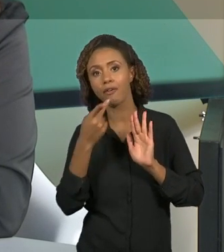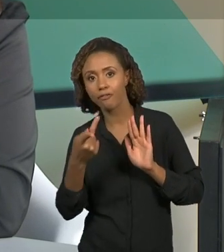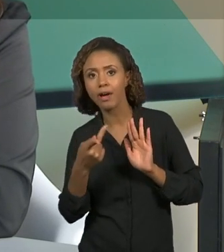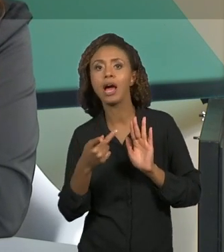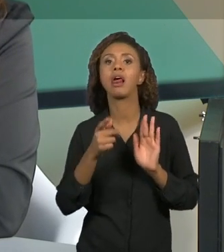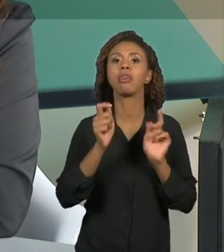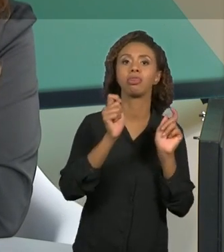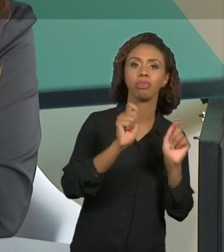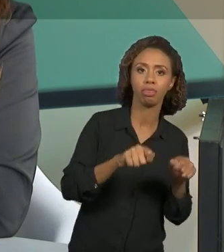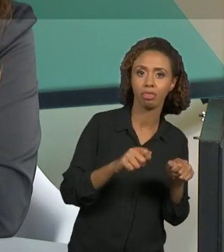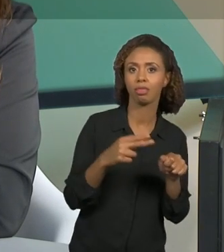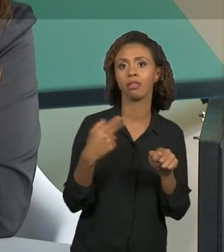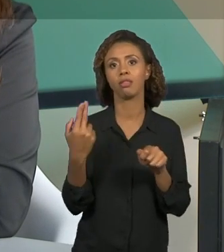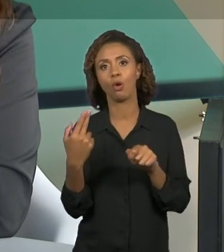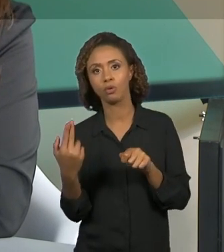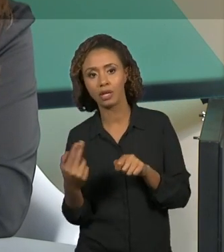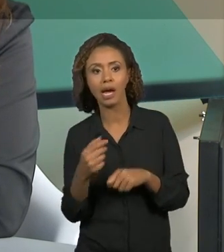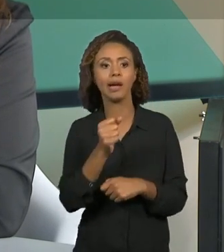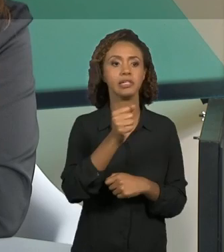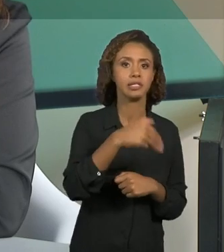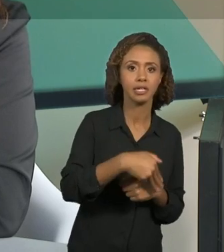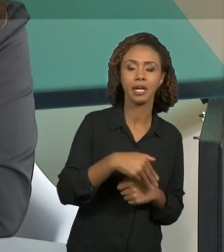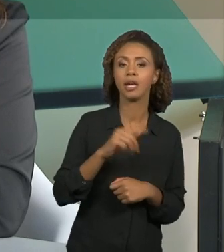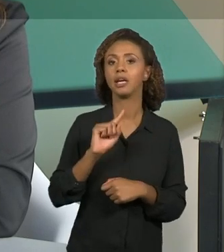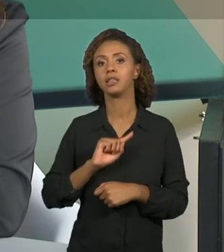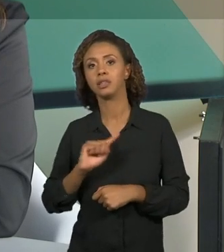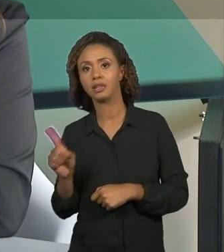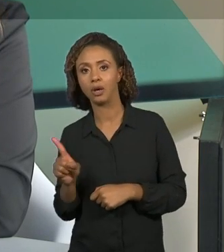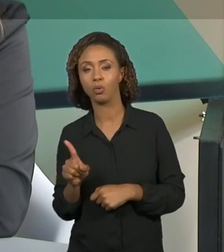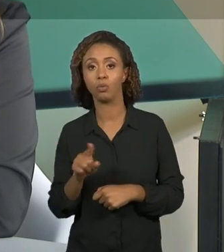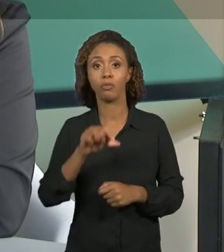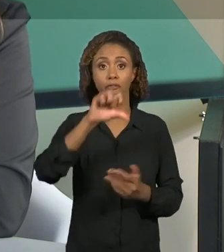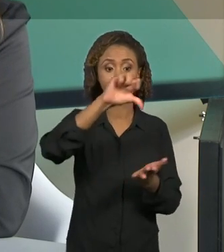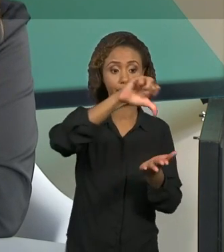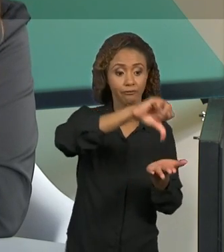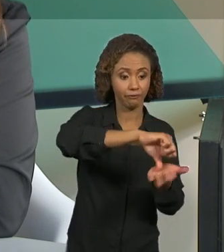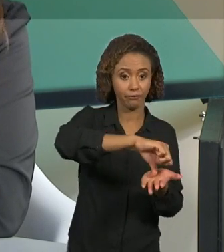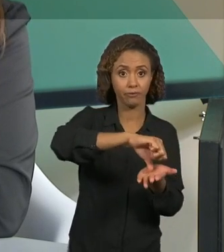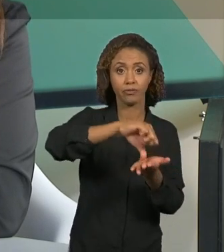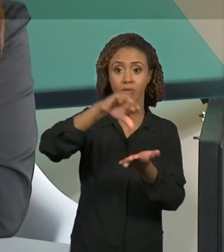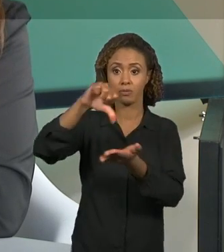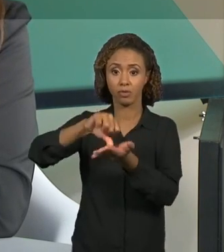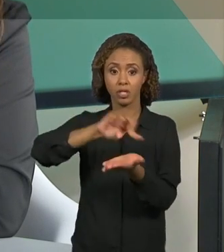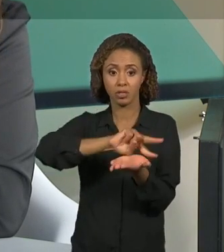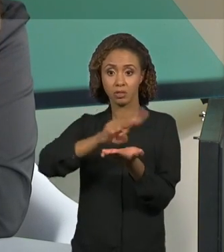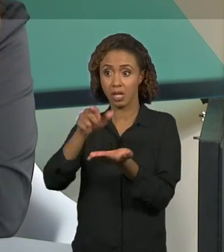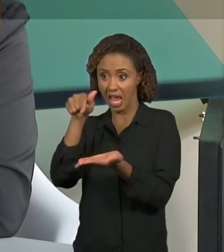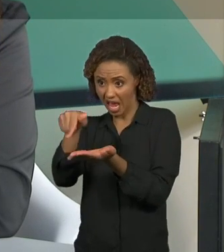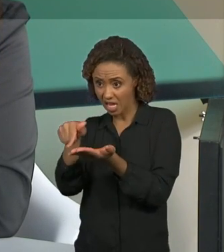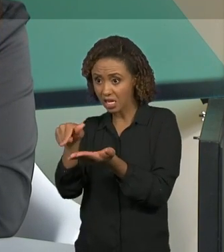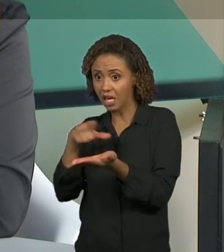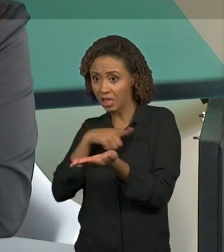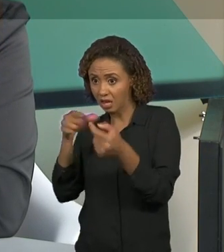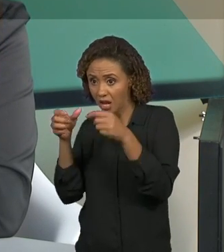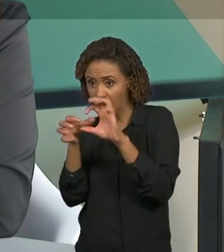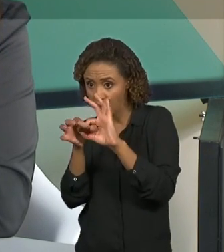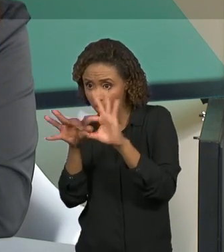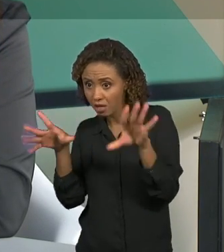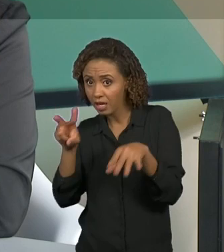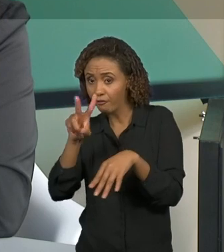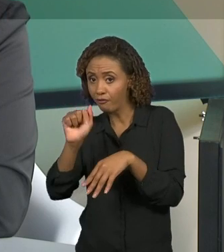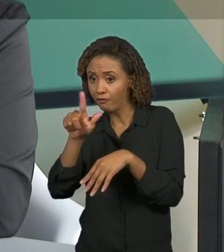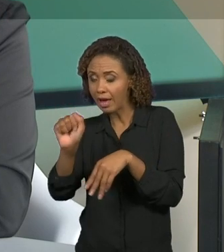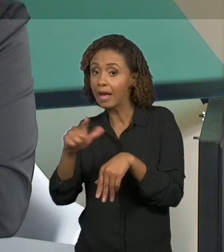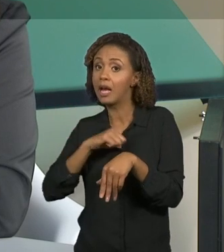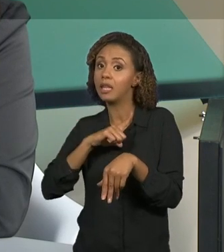polo a transferência ela só pode existir de um polo para outro se houver vagas e quando a vaga existe um critério de seleção